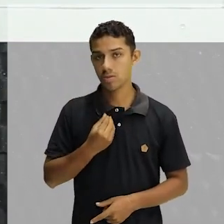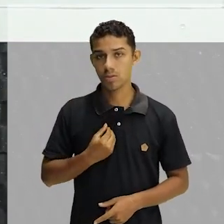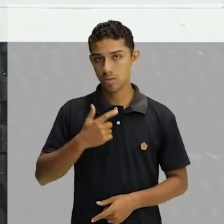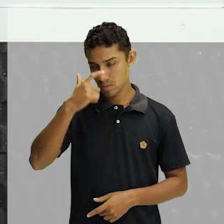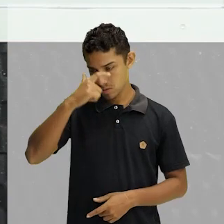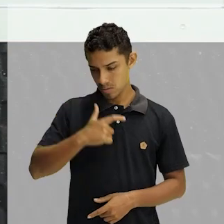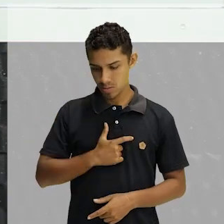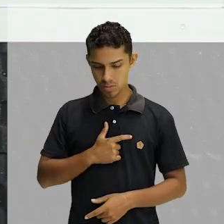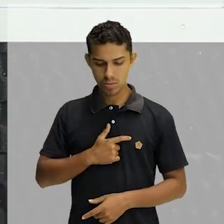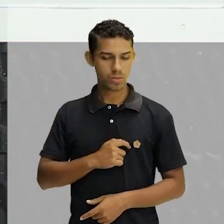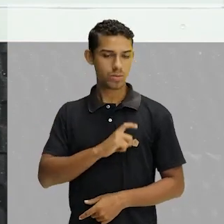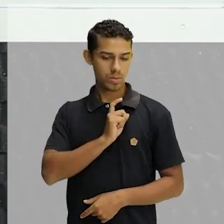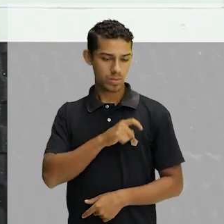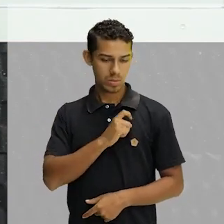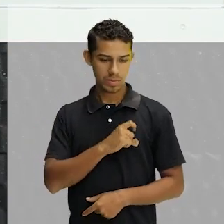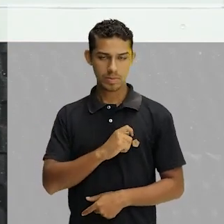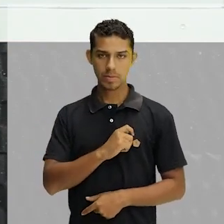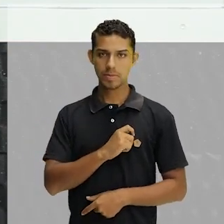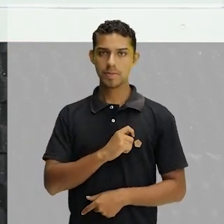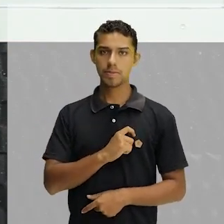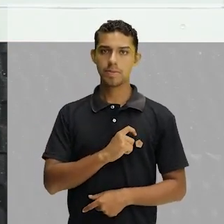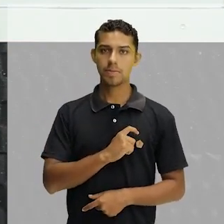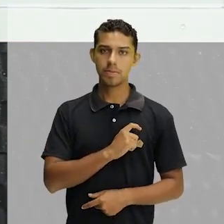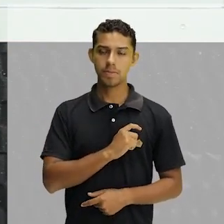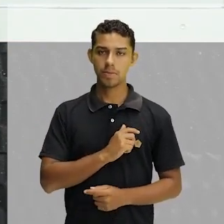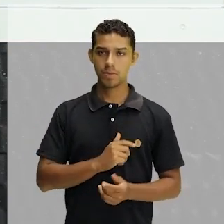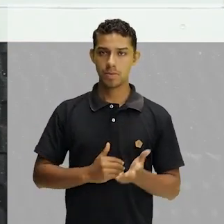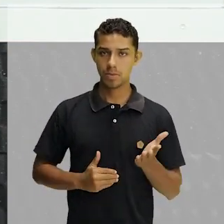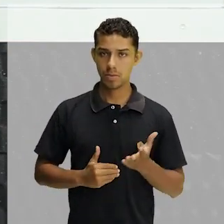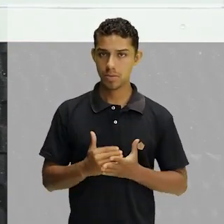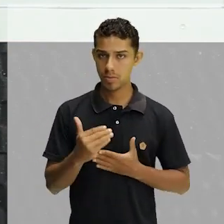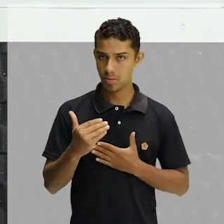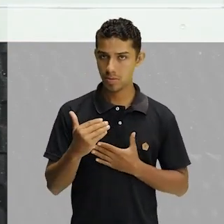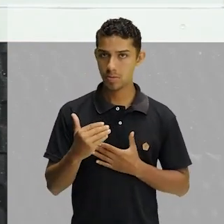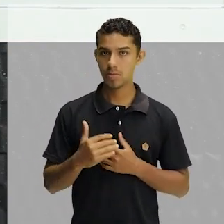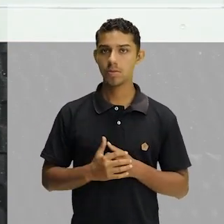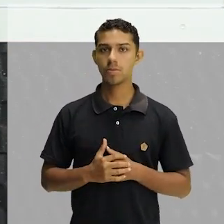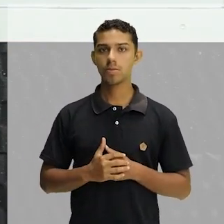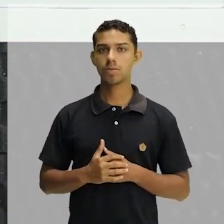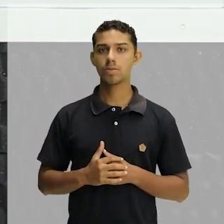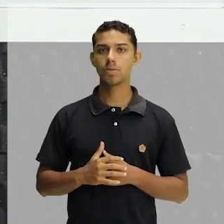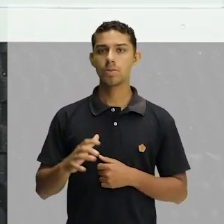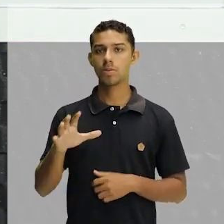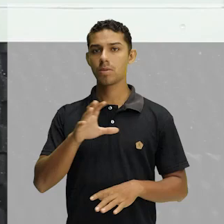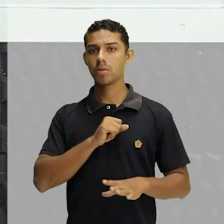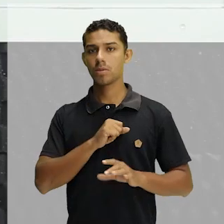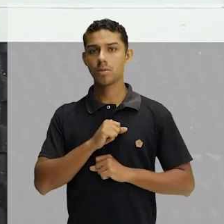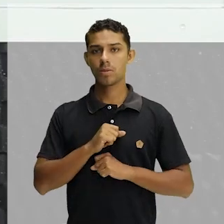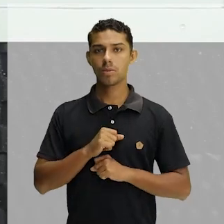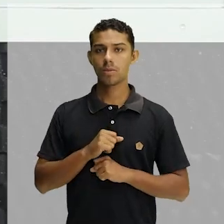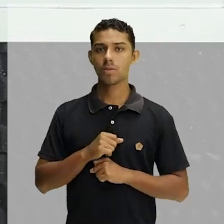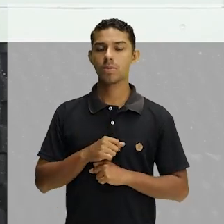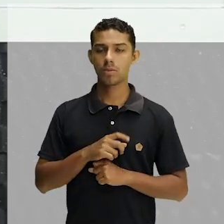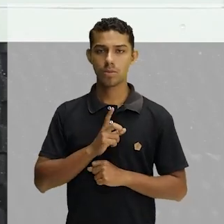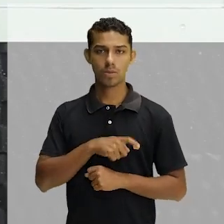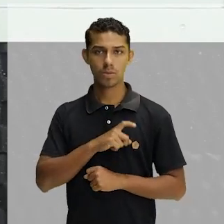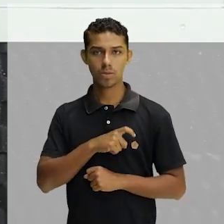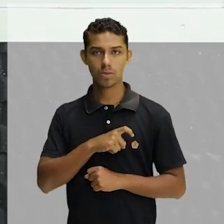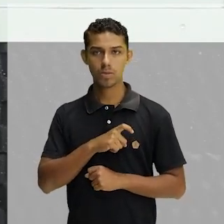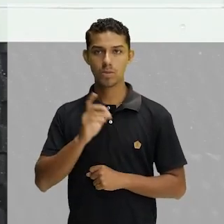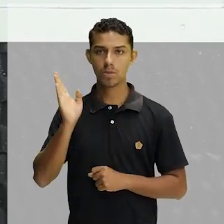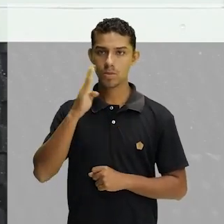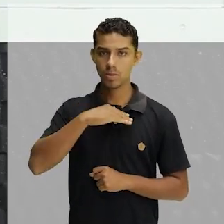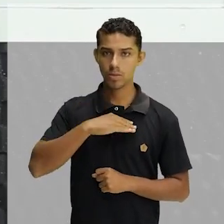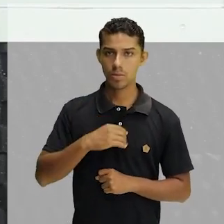mal por natureza. Então, olha aqui, ó, ser humano, mal, certo? É